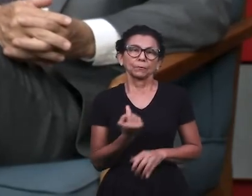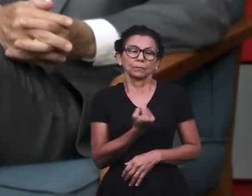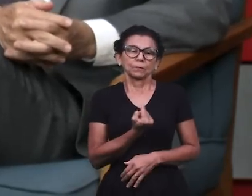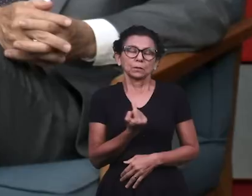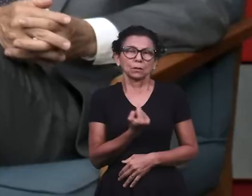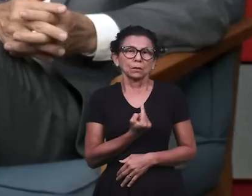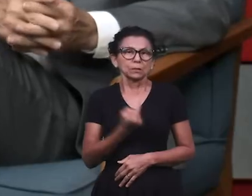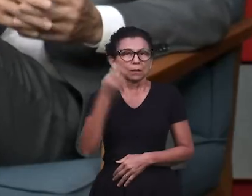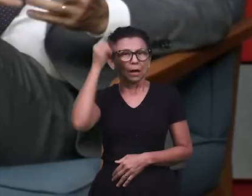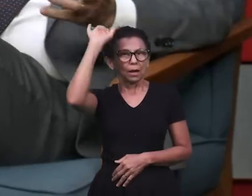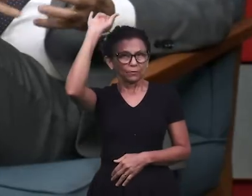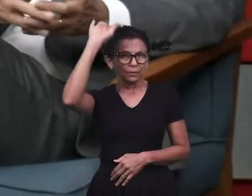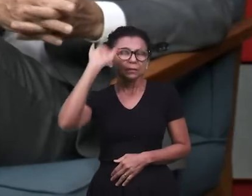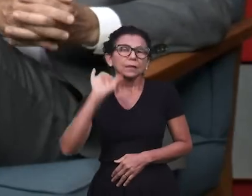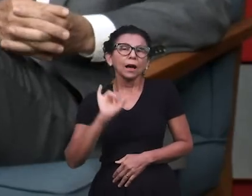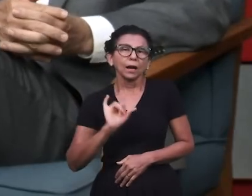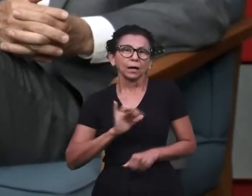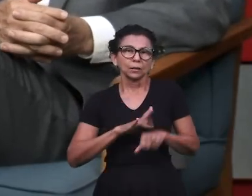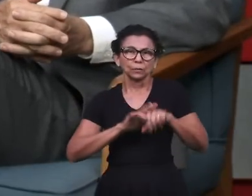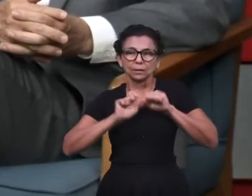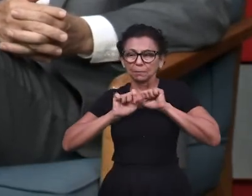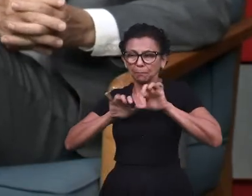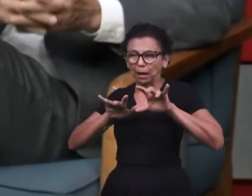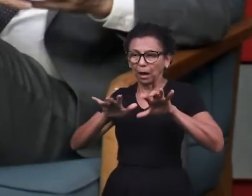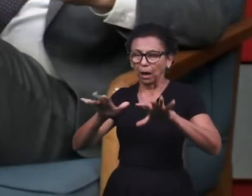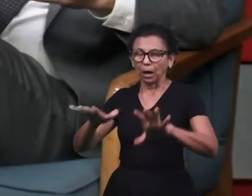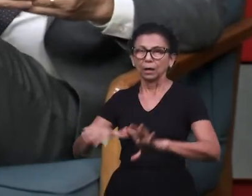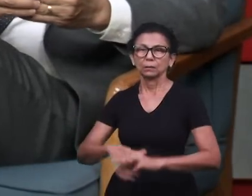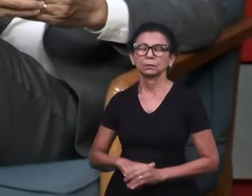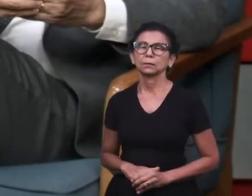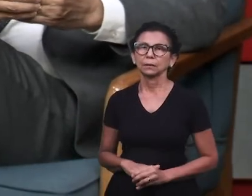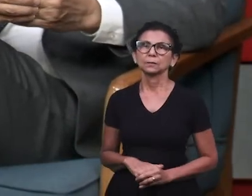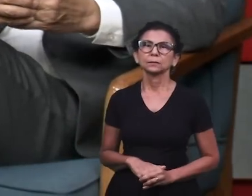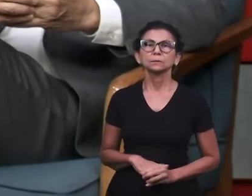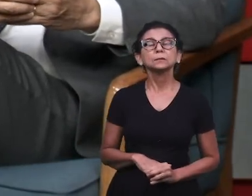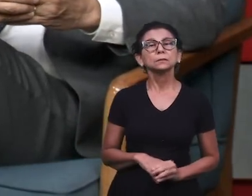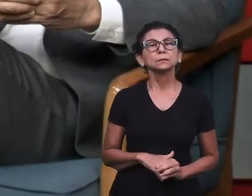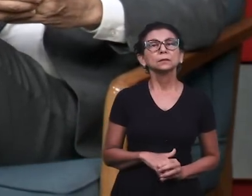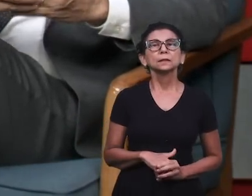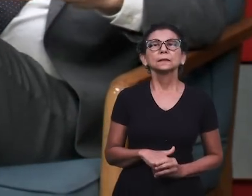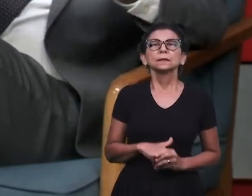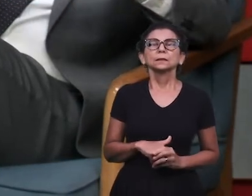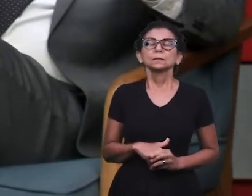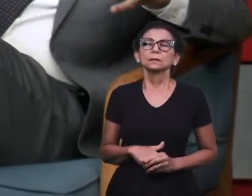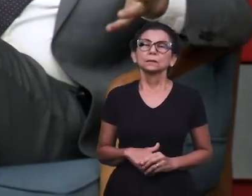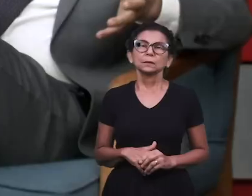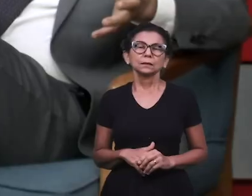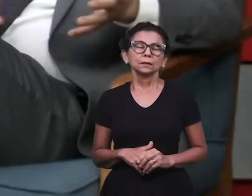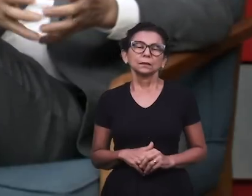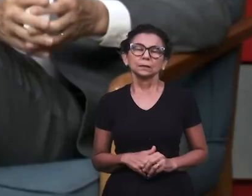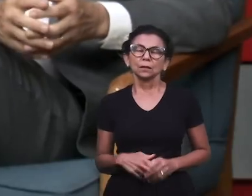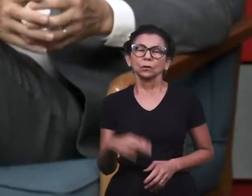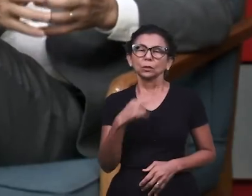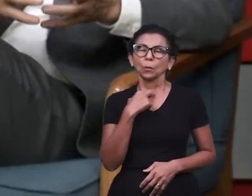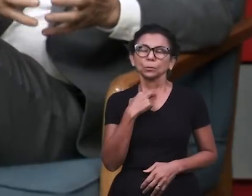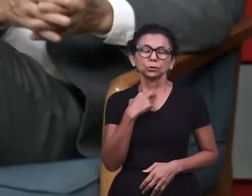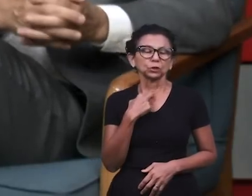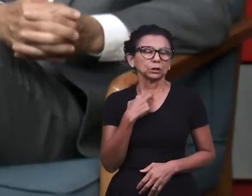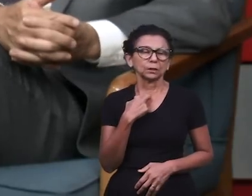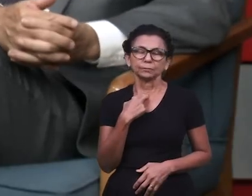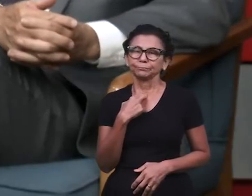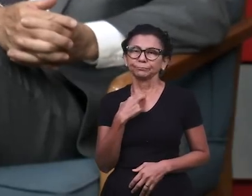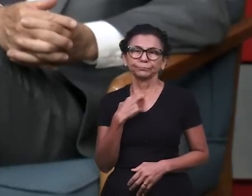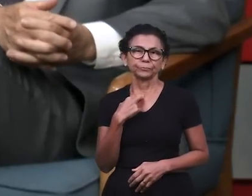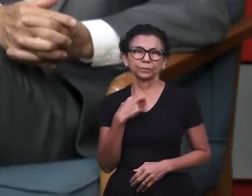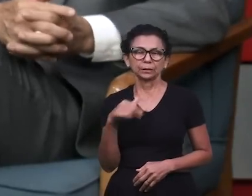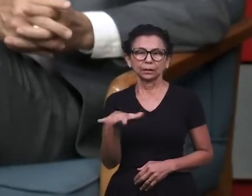para evitar a disseminação da doença. Então ele tinha que ser excluído da sociedade, sair da